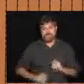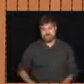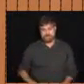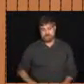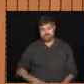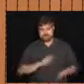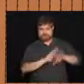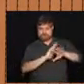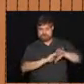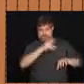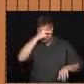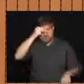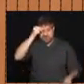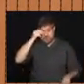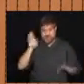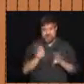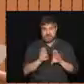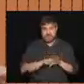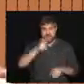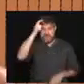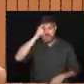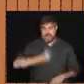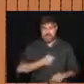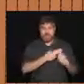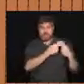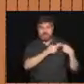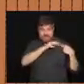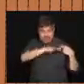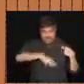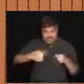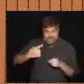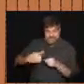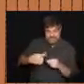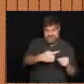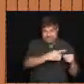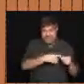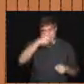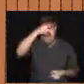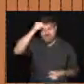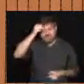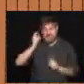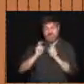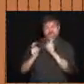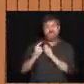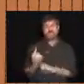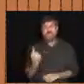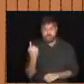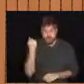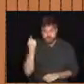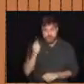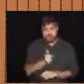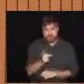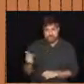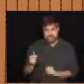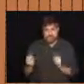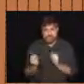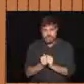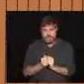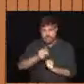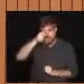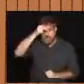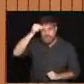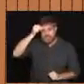depois algumas outras que eu encaminhei como presidente da Frente Nacional dos Prefeitos, numa reunião que tive semana passada com os prefeitos